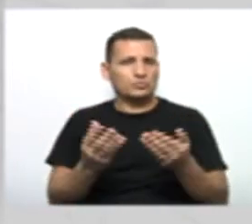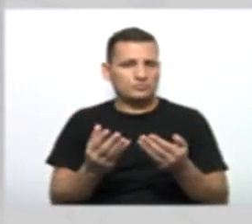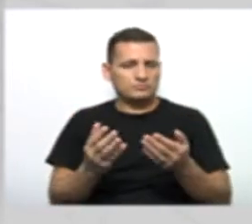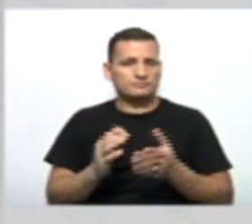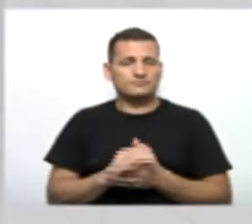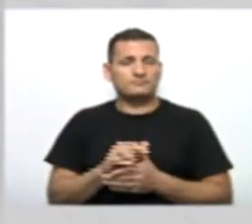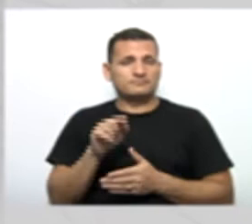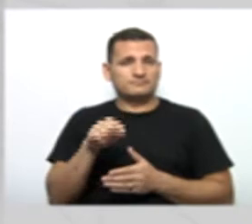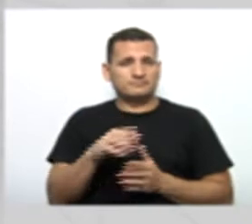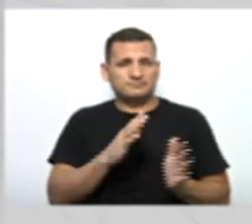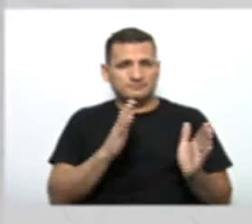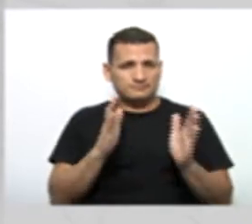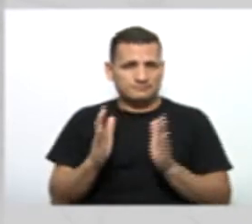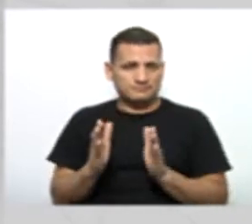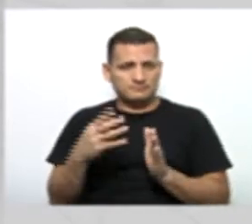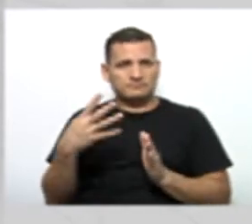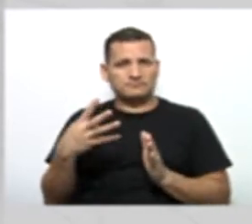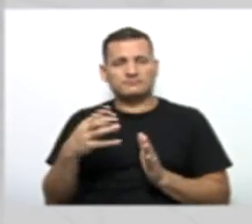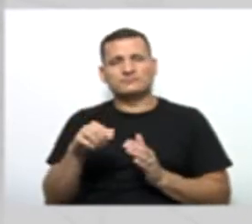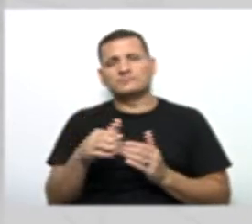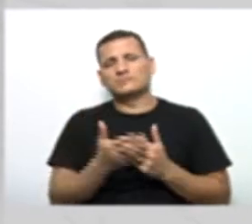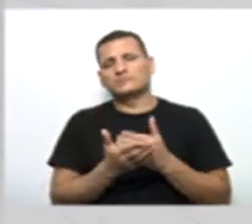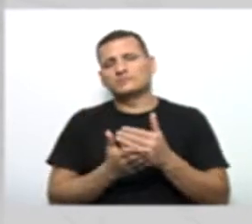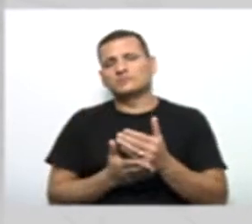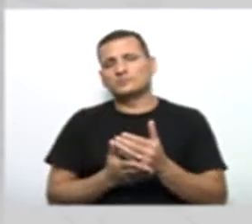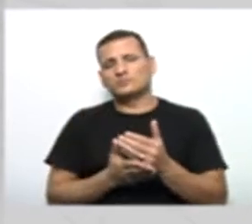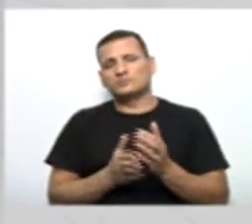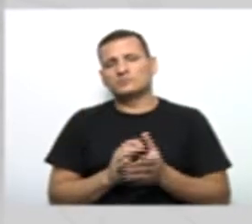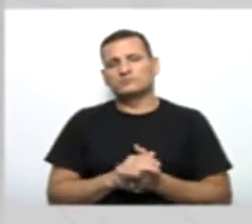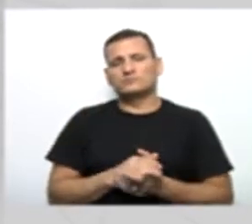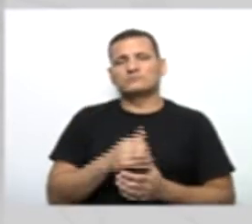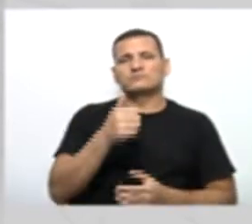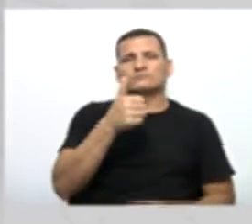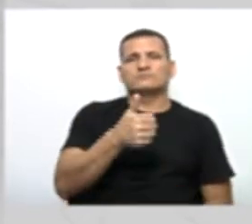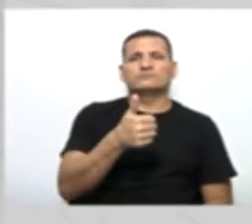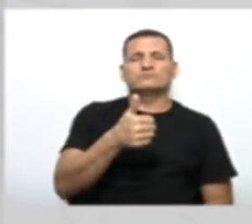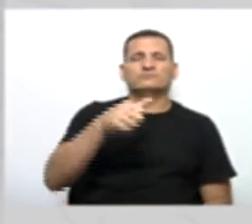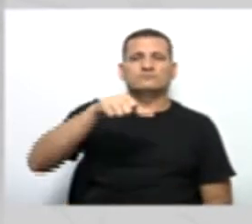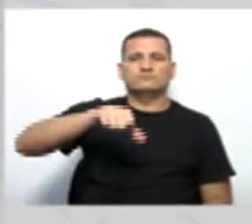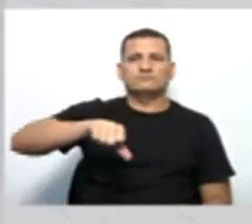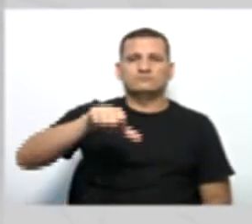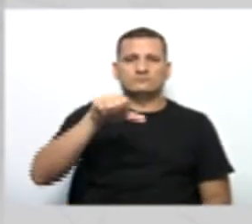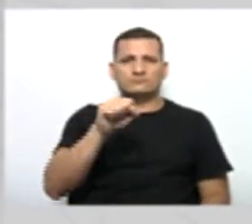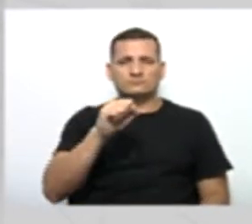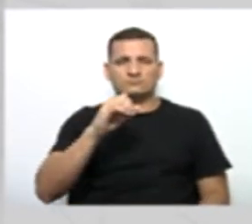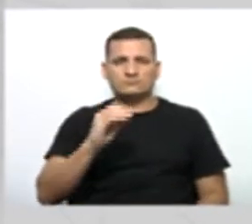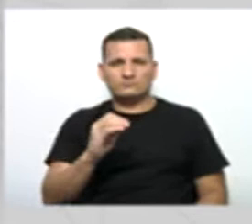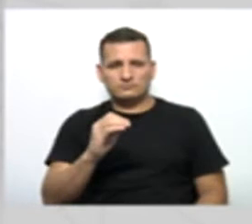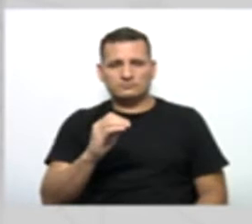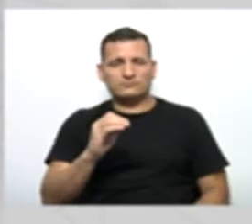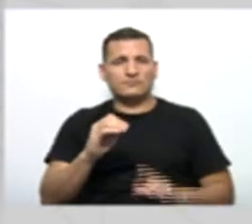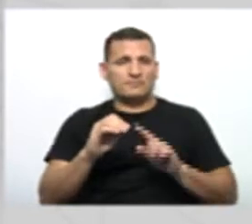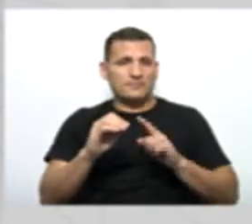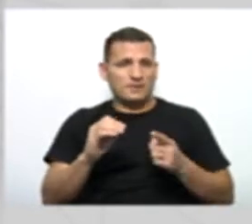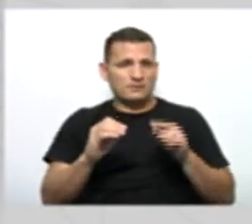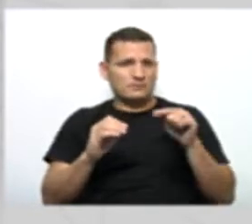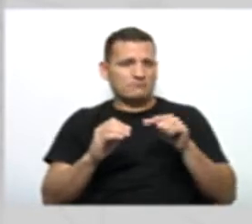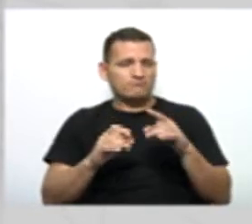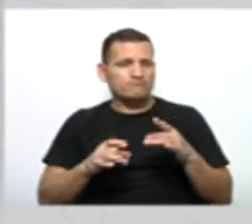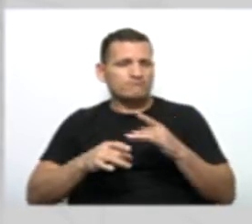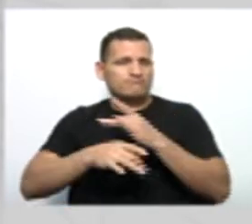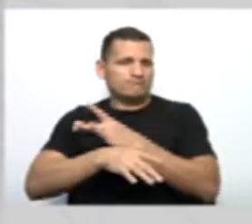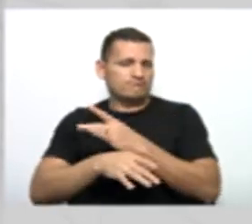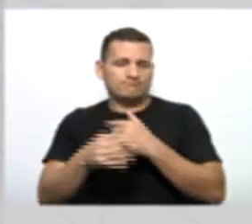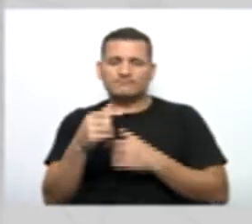Esse estágio, ele iniciou por volta dos anos 80, mas ele ainda não está completo, ou